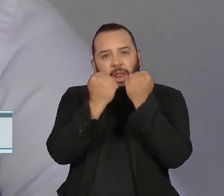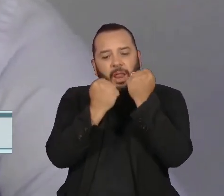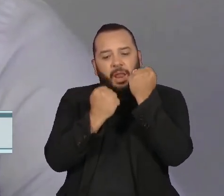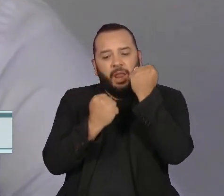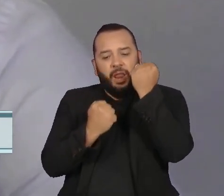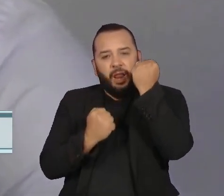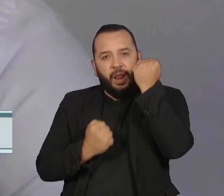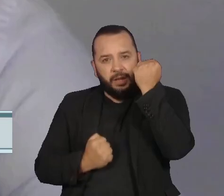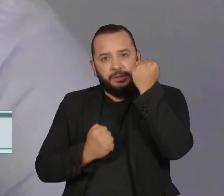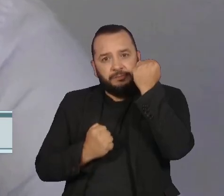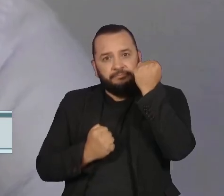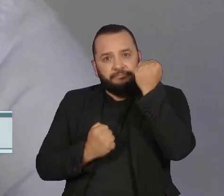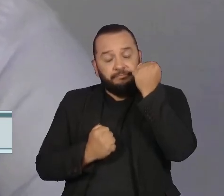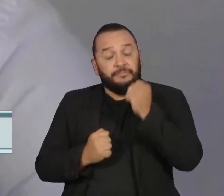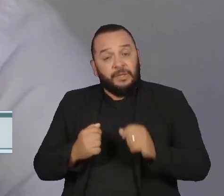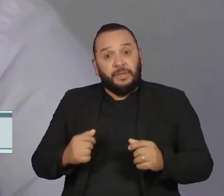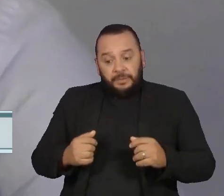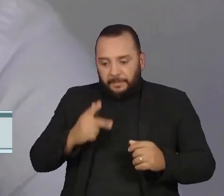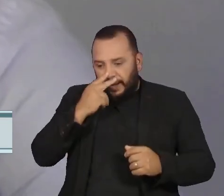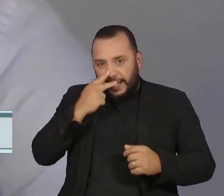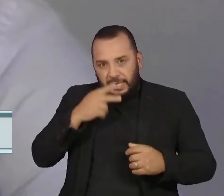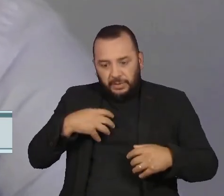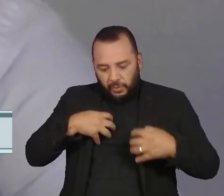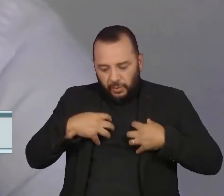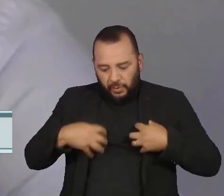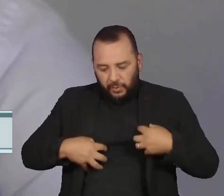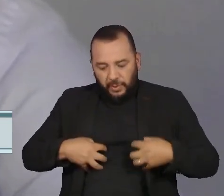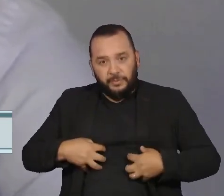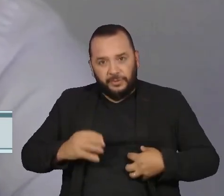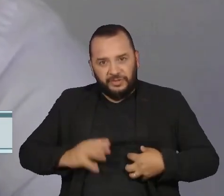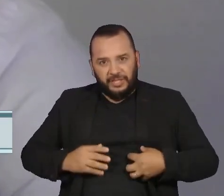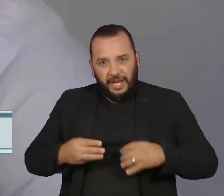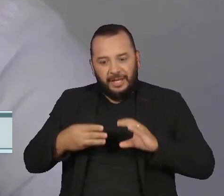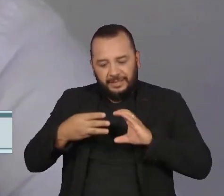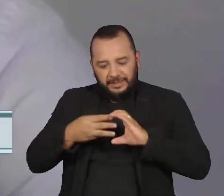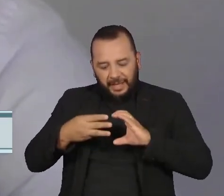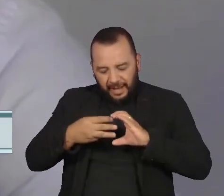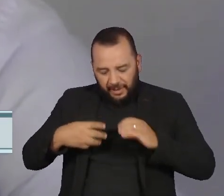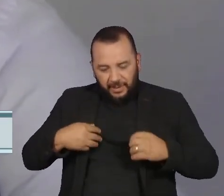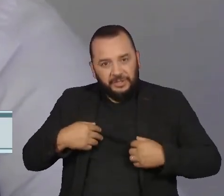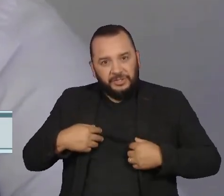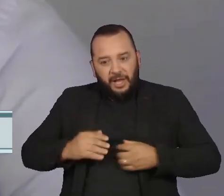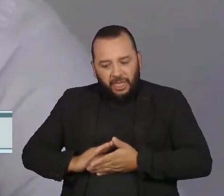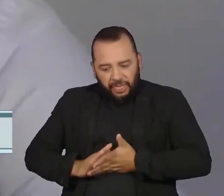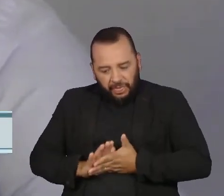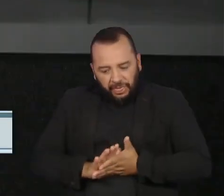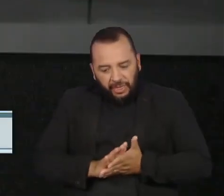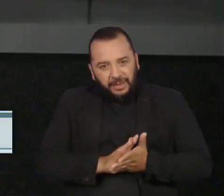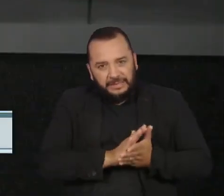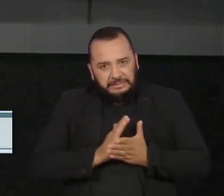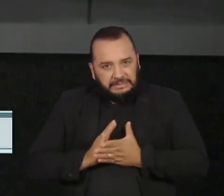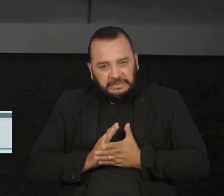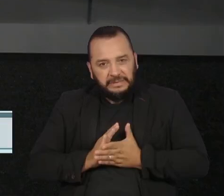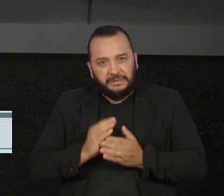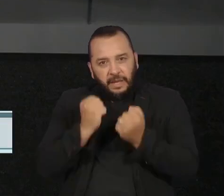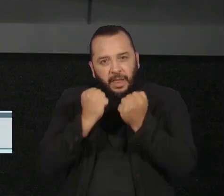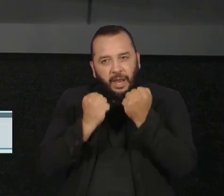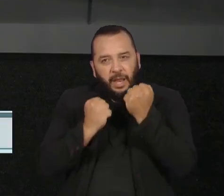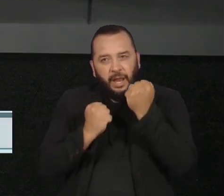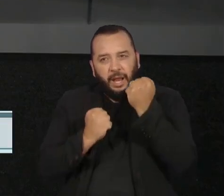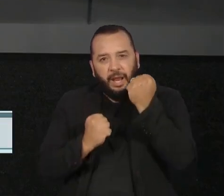desenvolvesse uma forma de atacar aí alguma parte, algumas células, algumas moléculas do nosso organismo. Então o tratamento ele é como se fosse